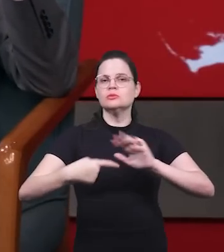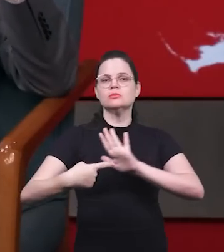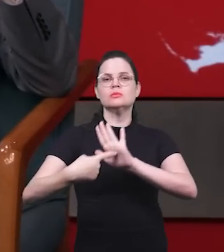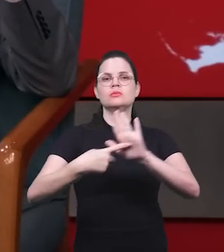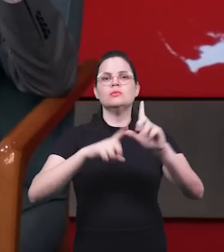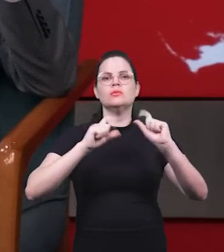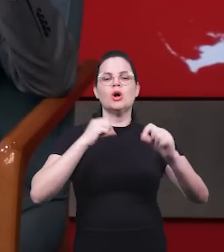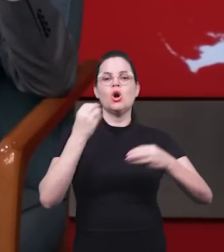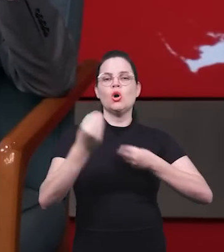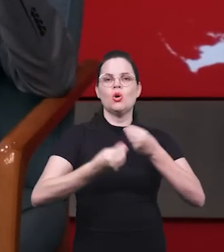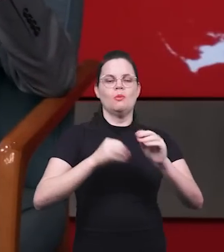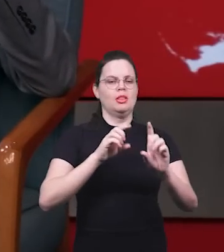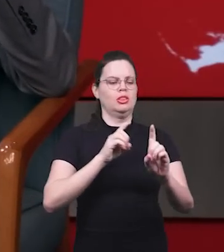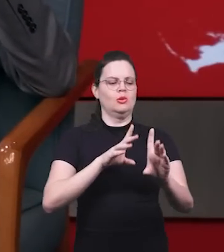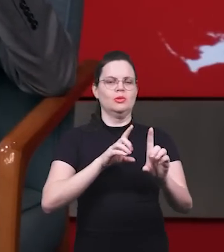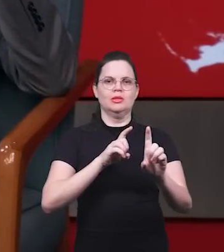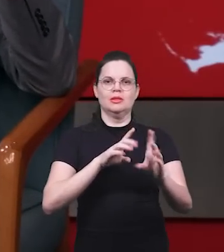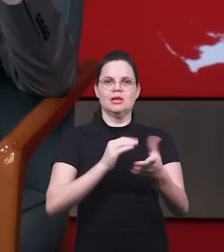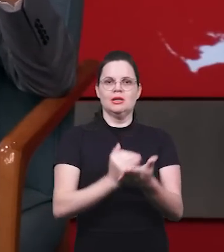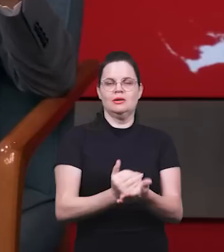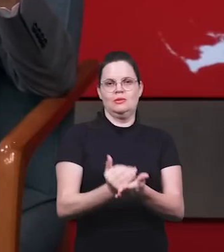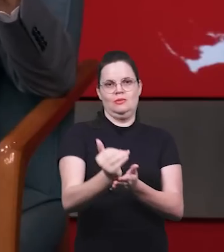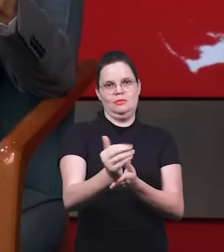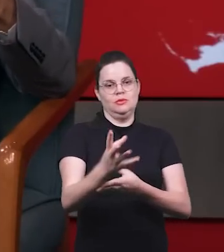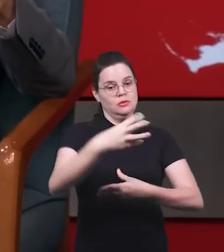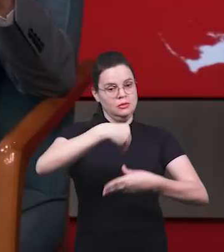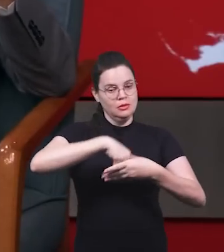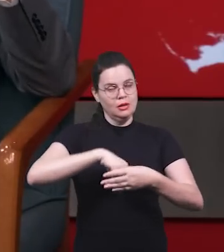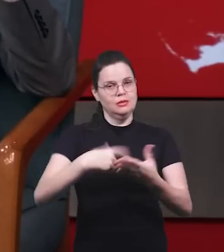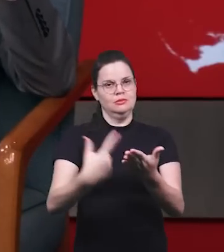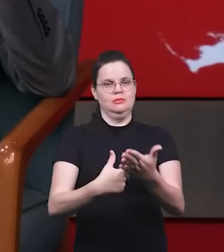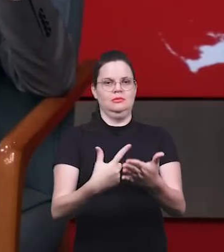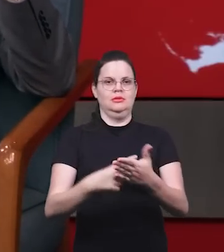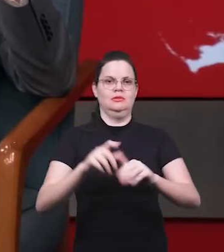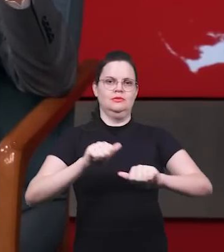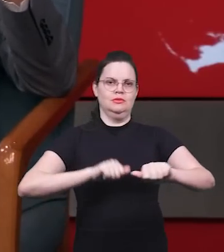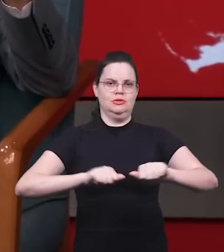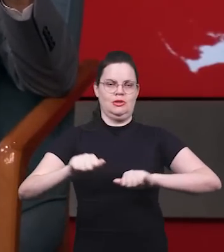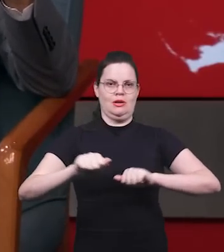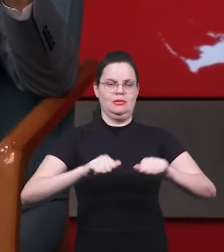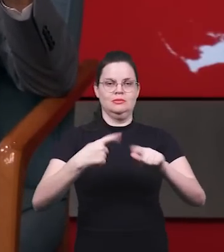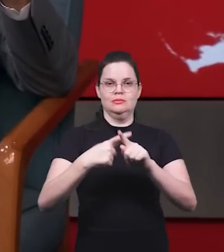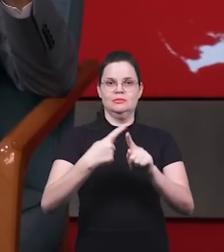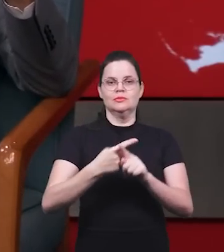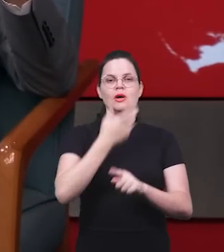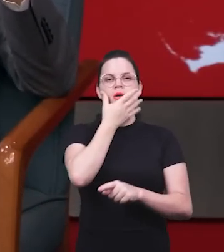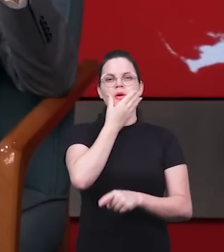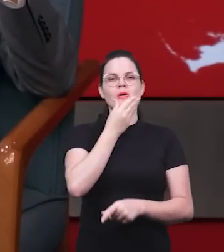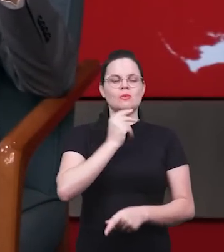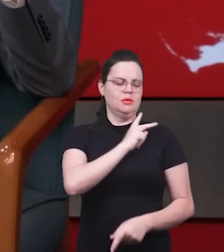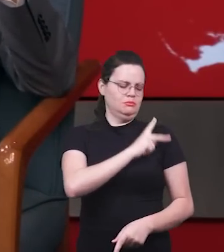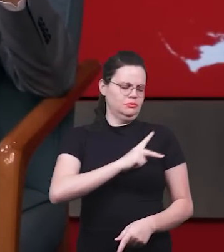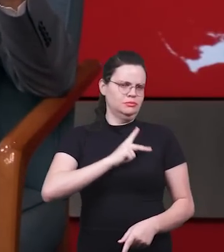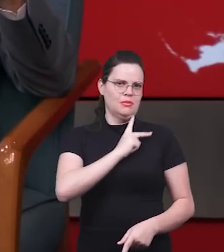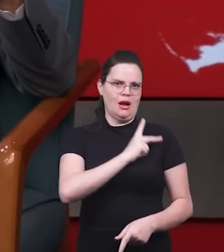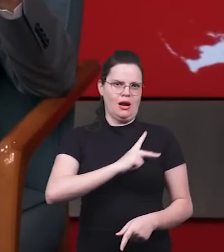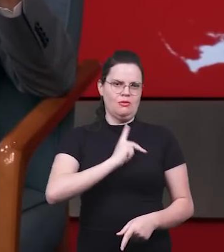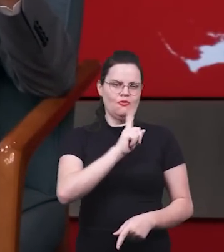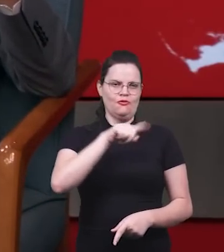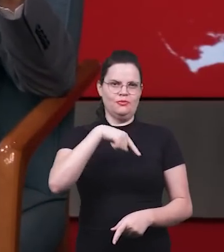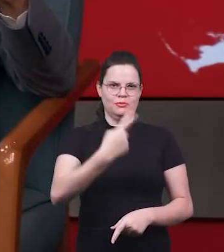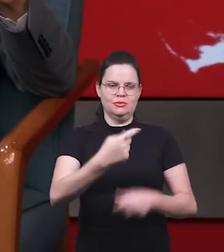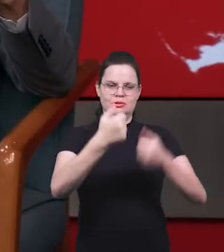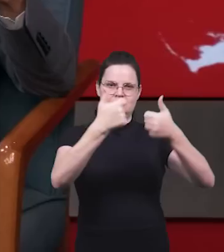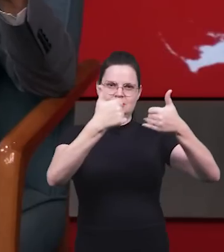descrição da igreja, a doutrina da igreja está no livro de Atos. O que Paulo